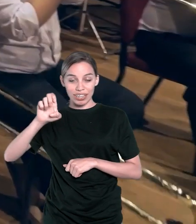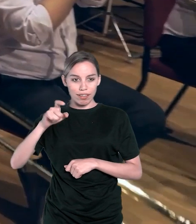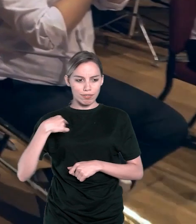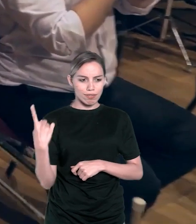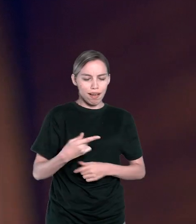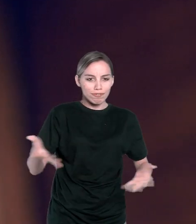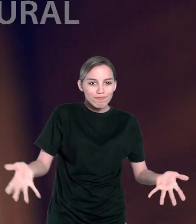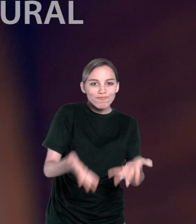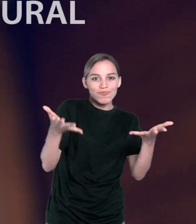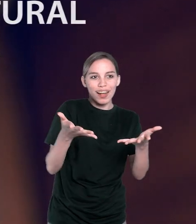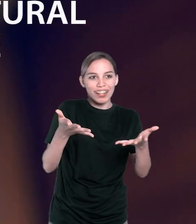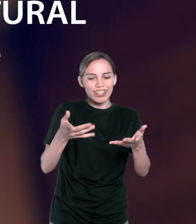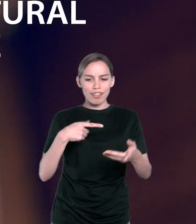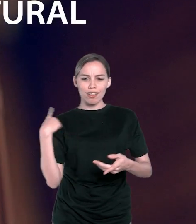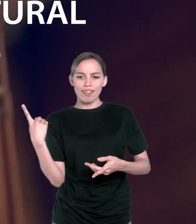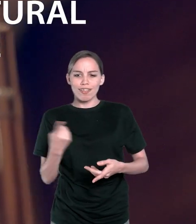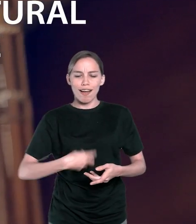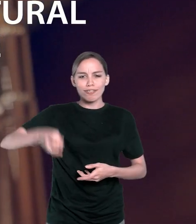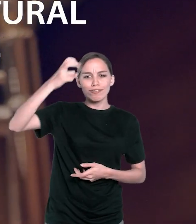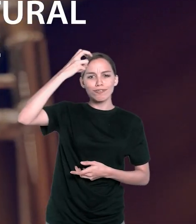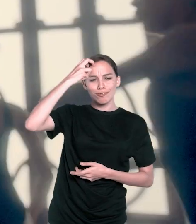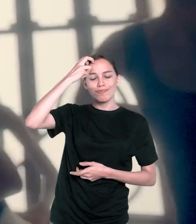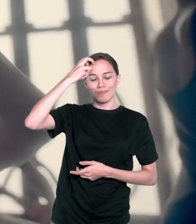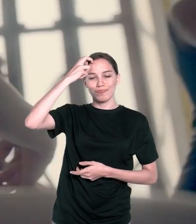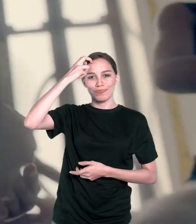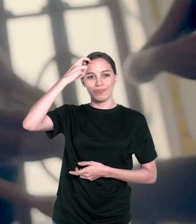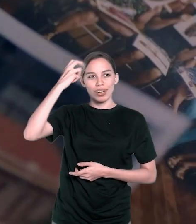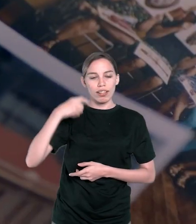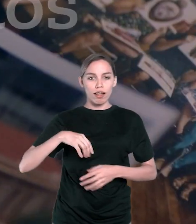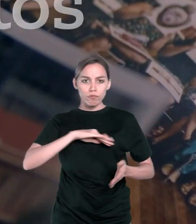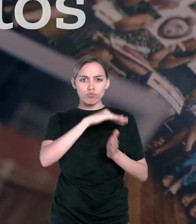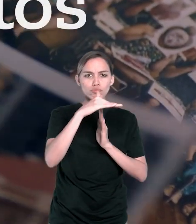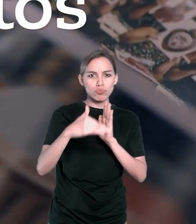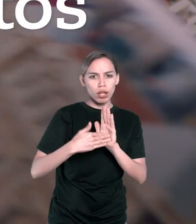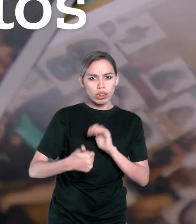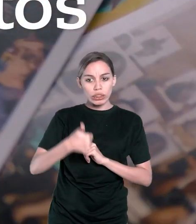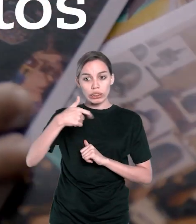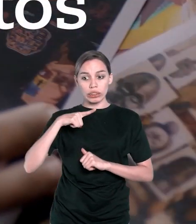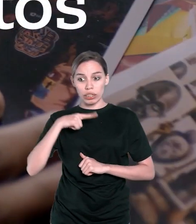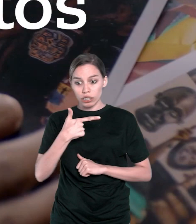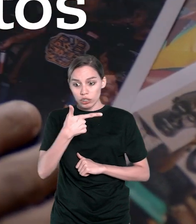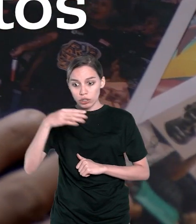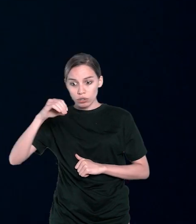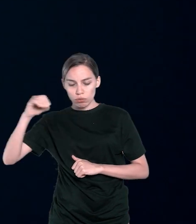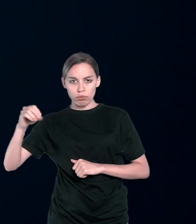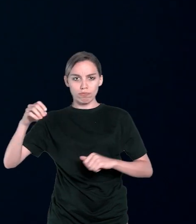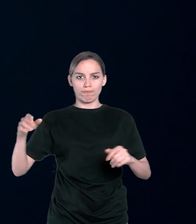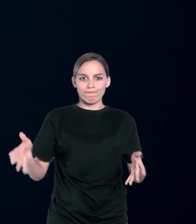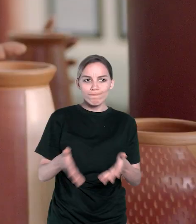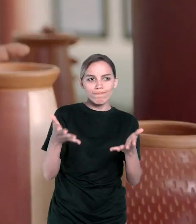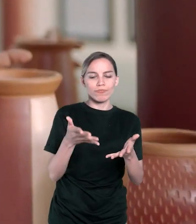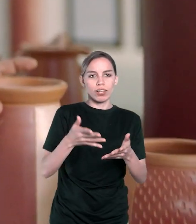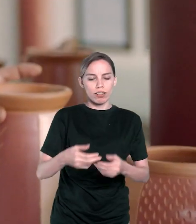diversas pessoas performando atividades culturais, como tocando instrumentos, dançando, visitando